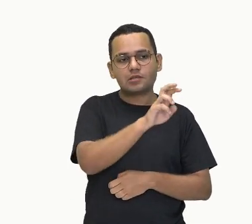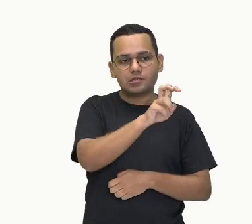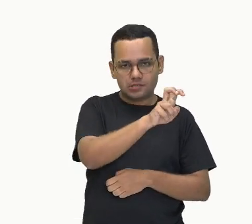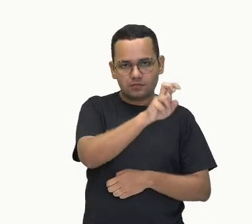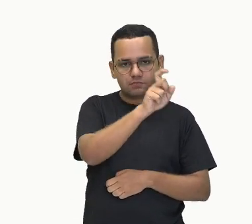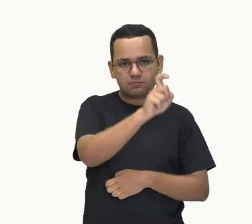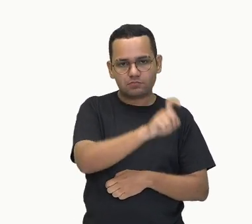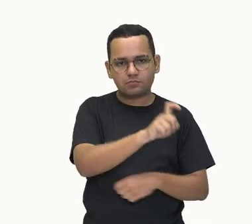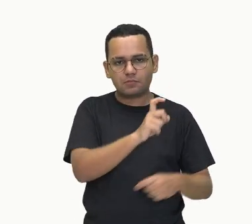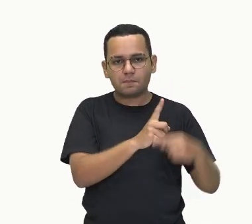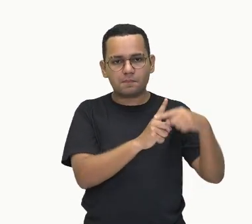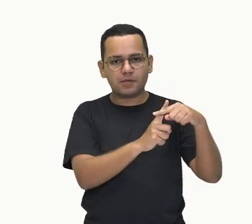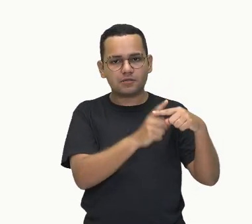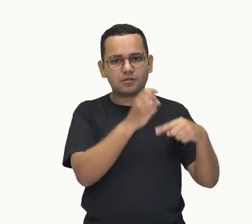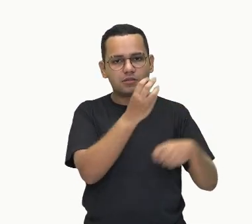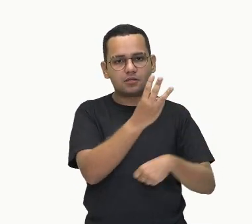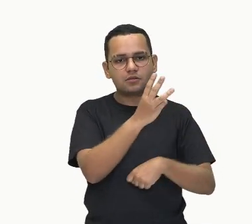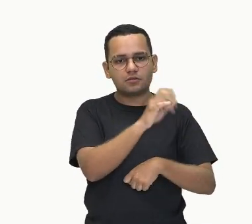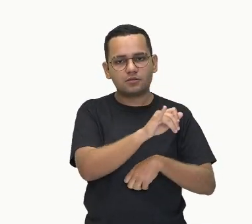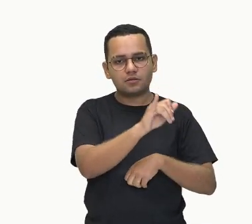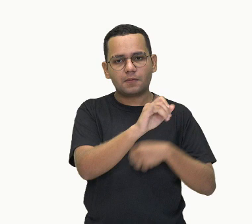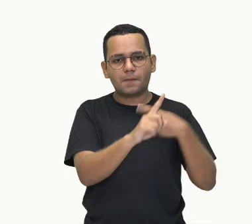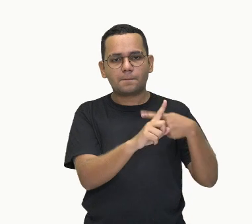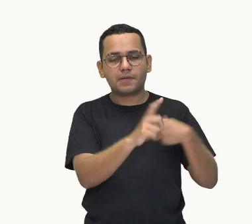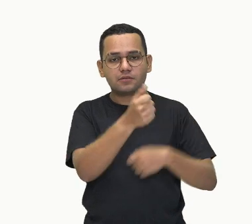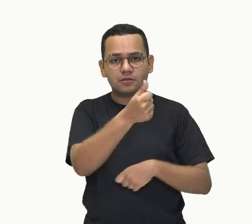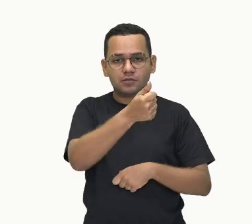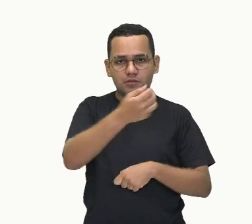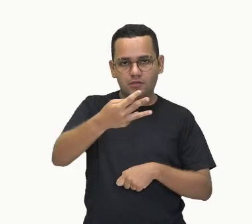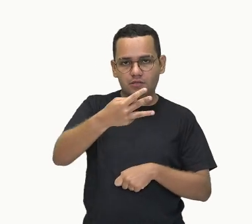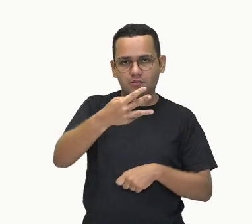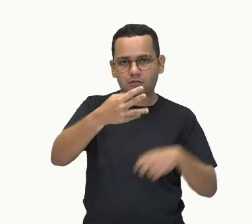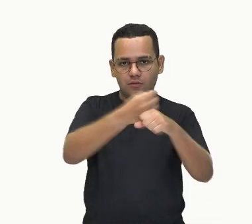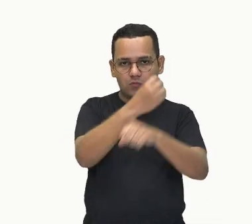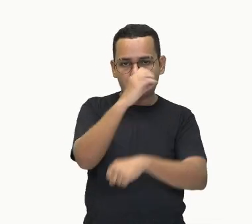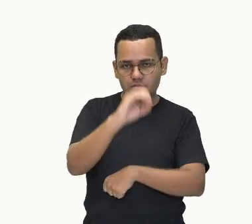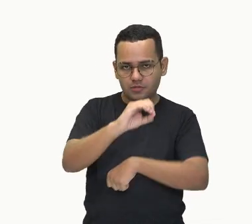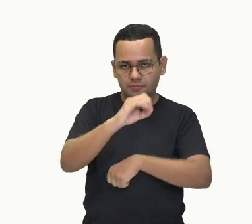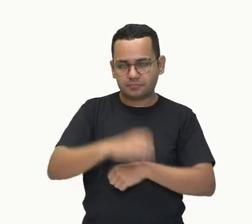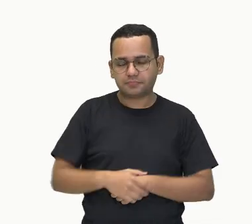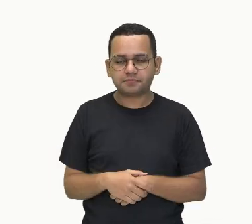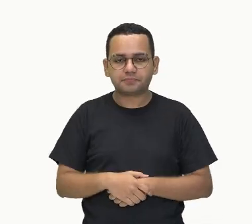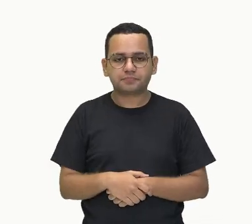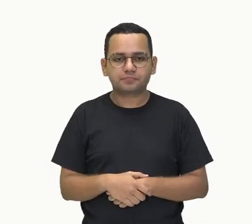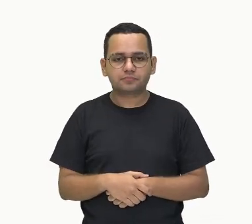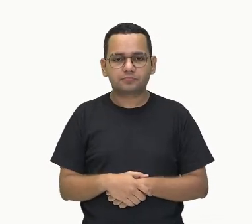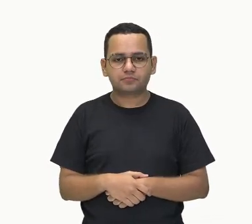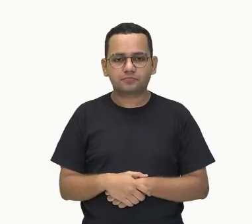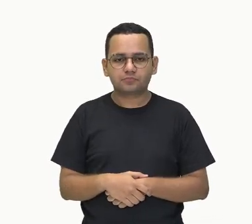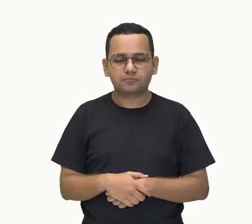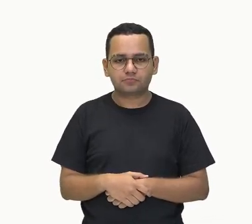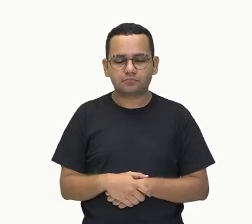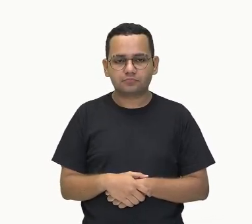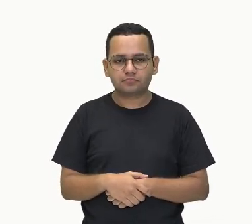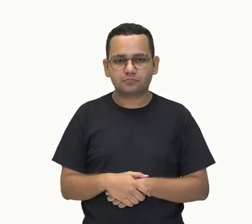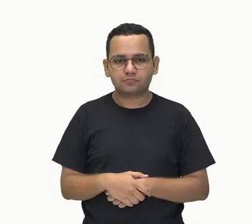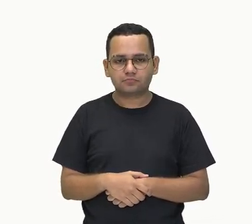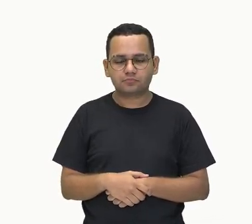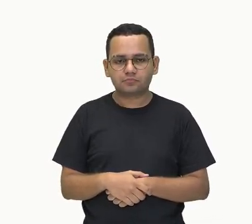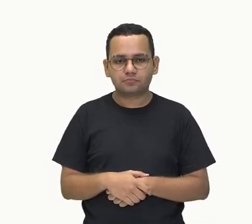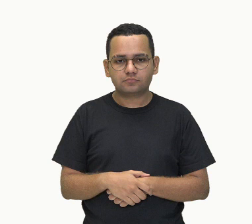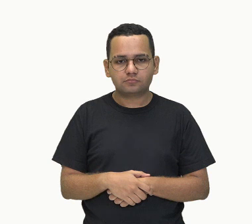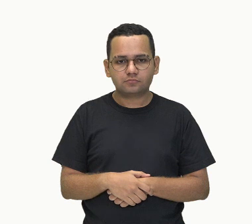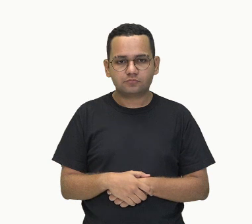5x mais 3y mais 13 igual a 0, tá? Então vamos lá,